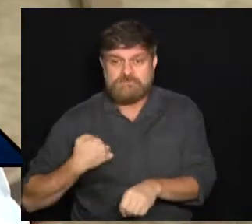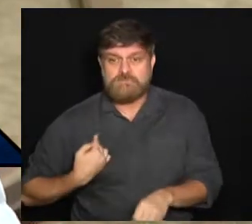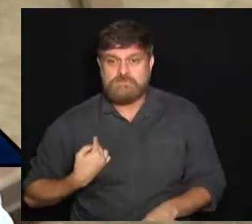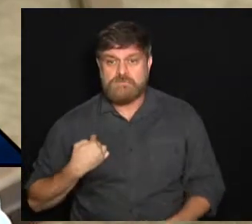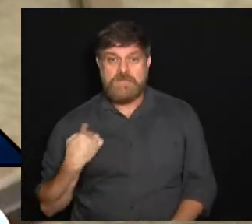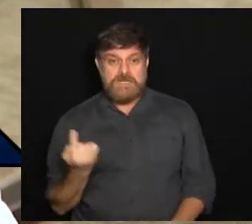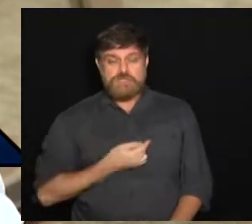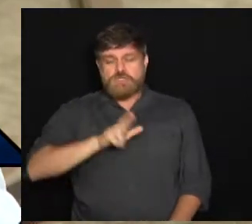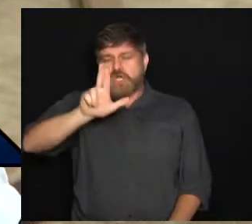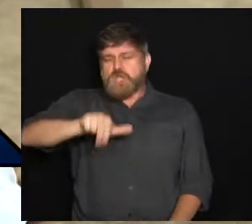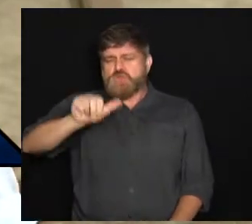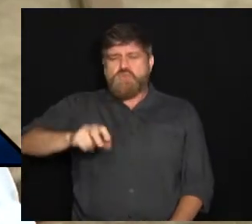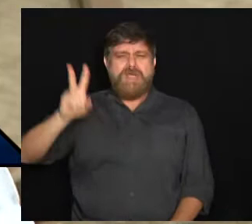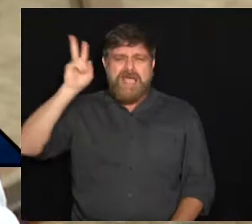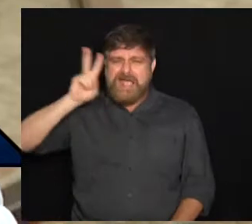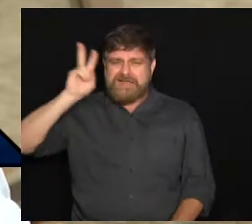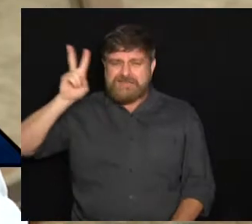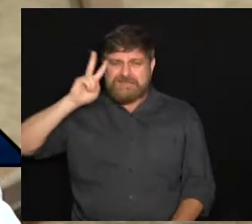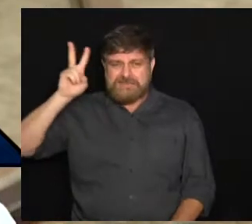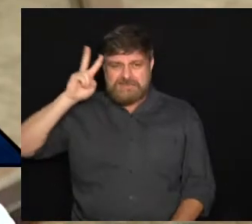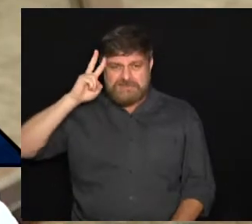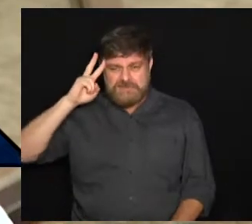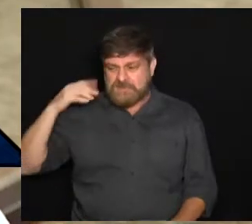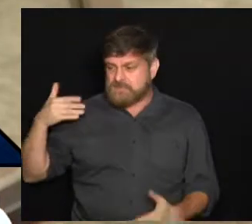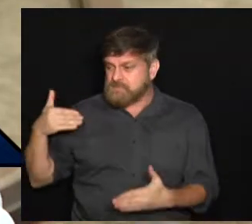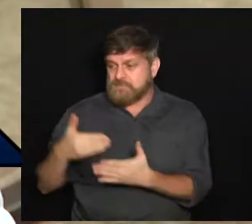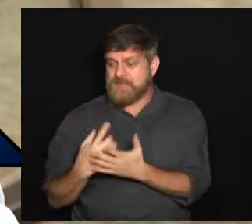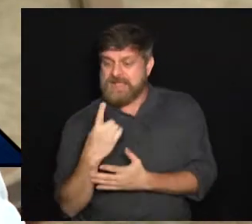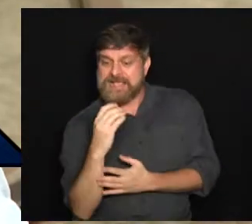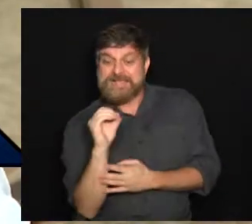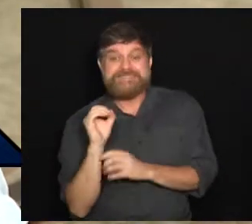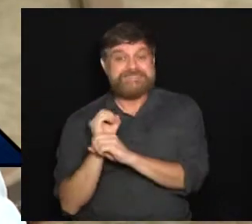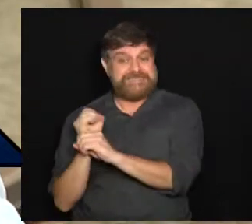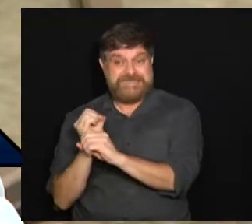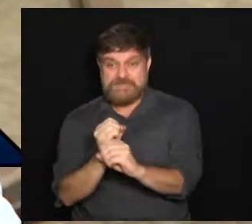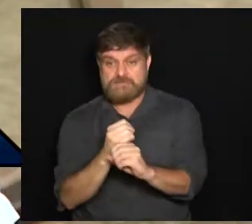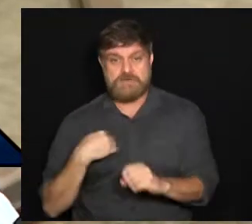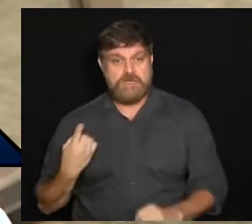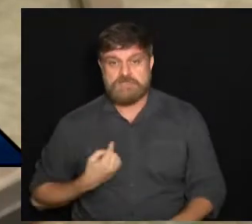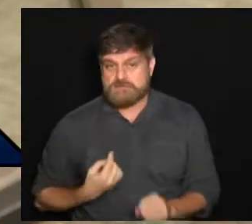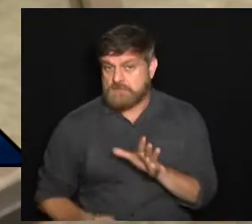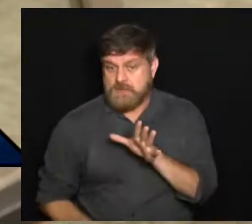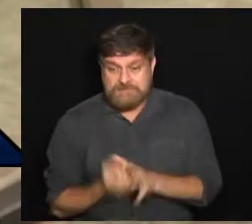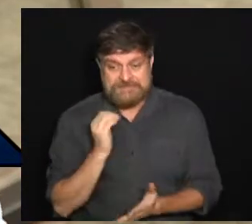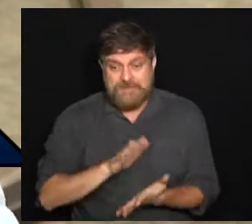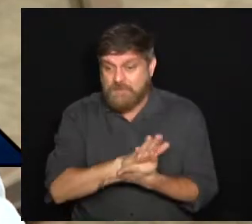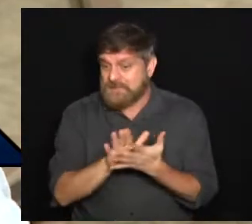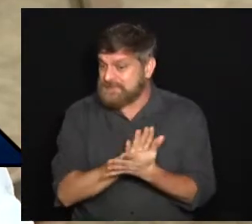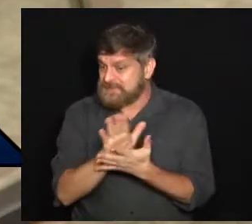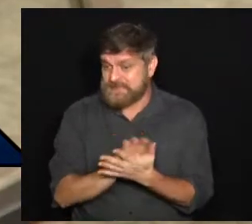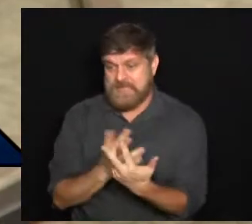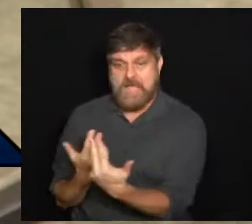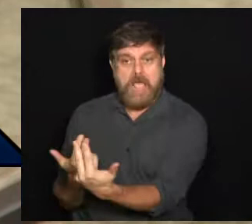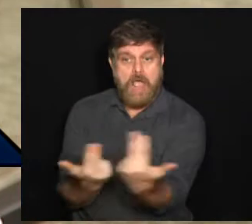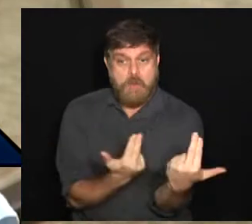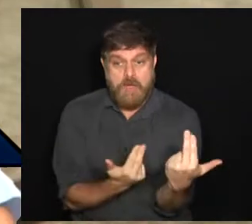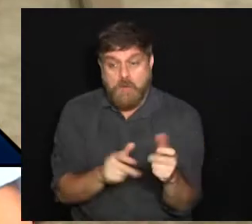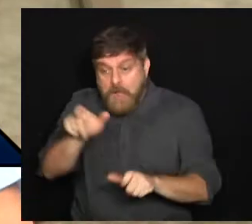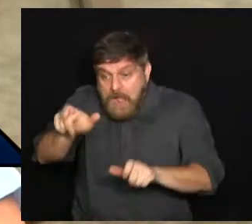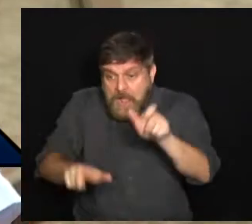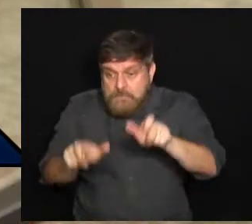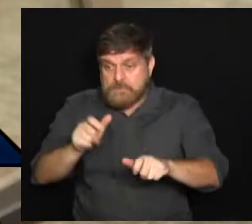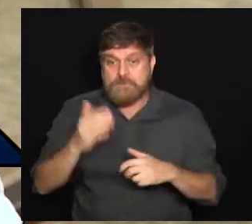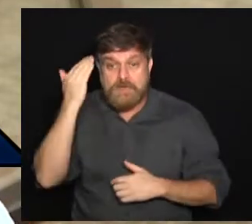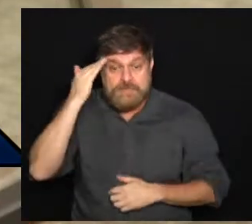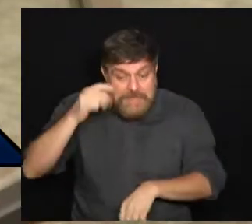vida, na história, na verdade, dos últimos 100 anos, nós não passamos por nada parecido com isso. As pessoas têm que entender que nós